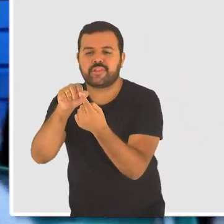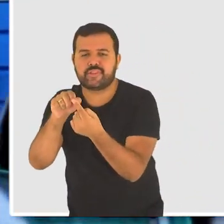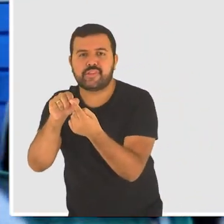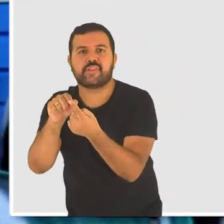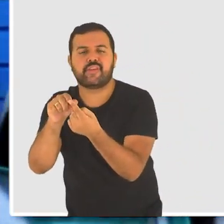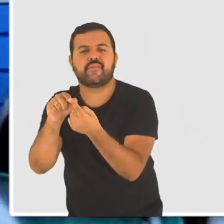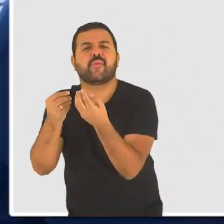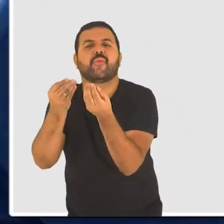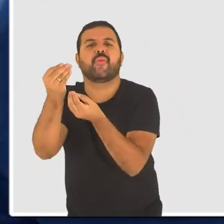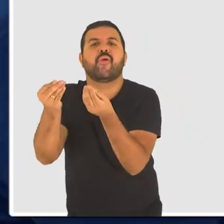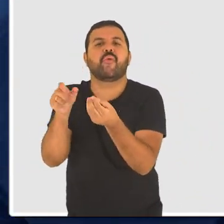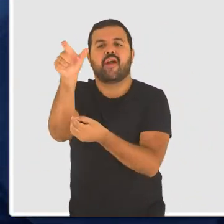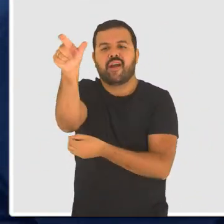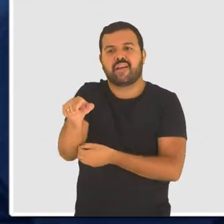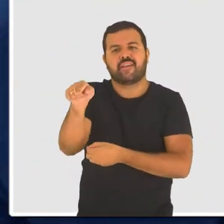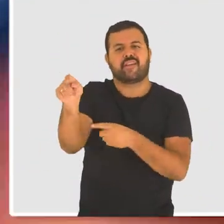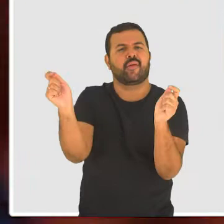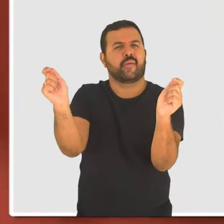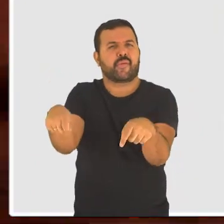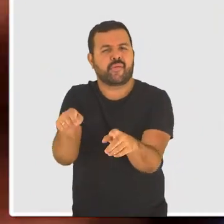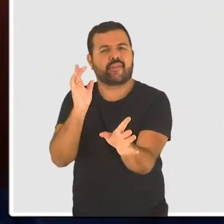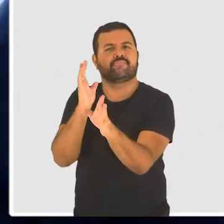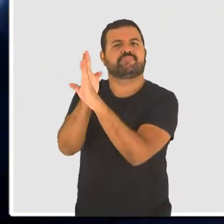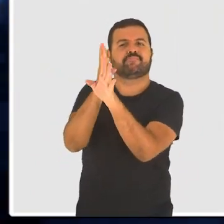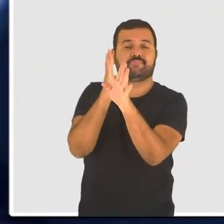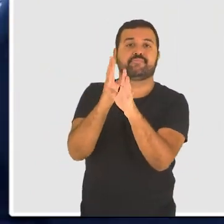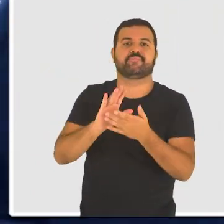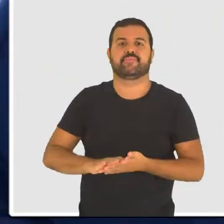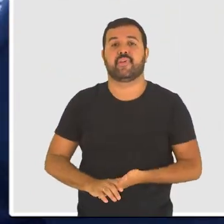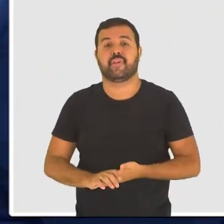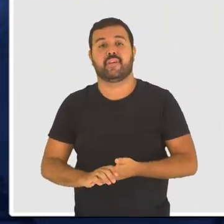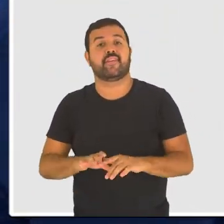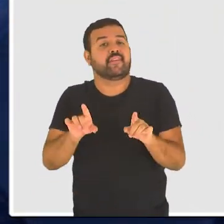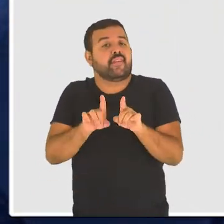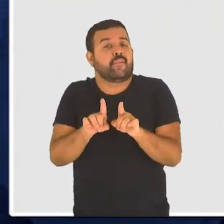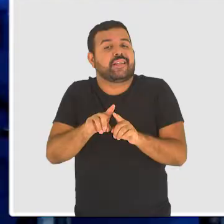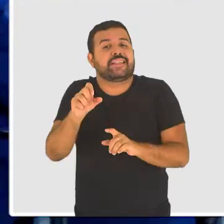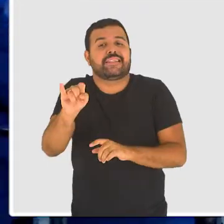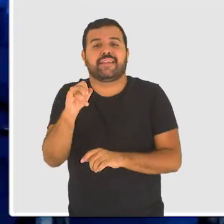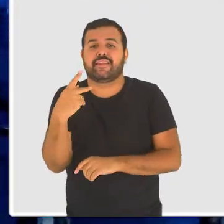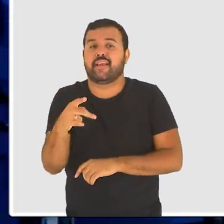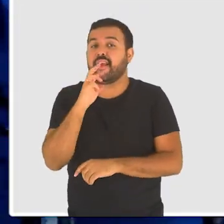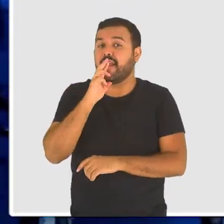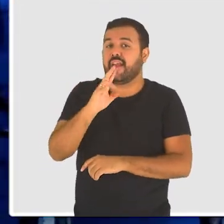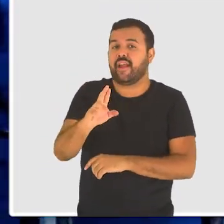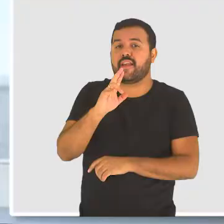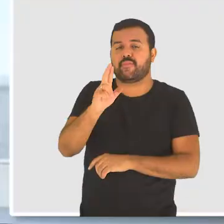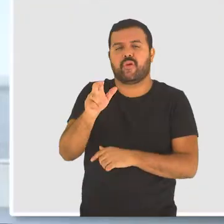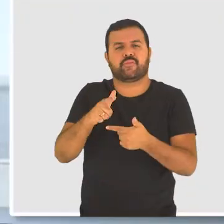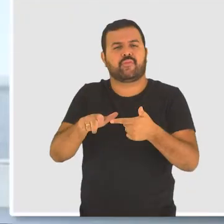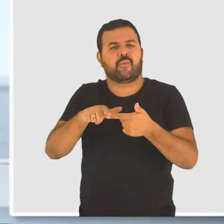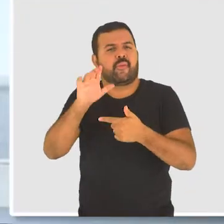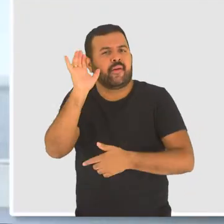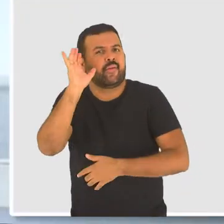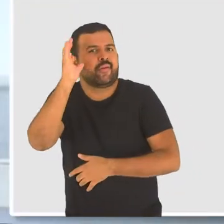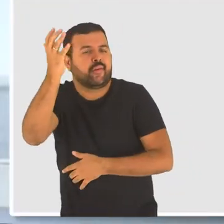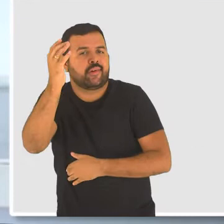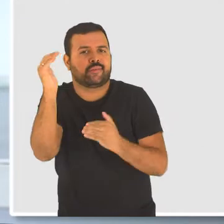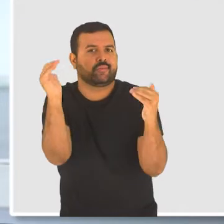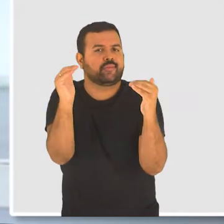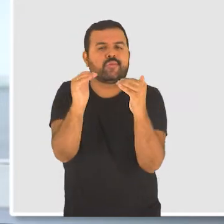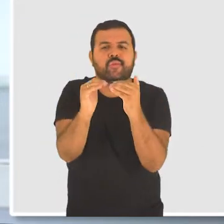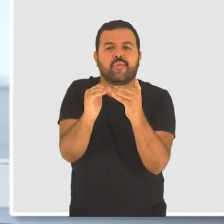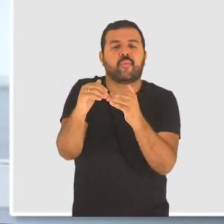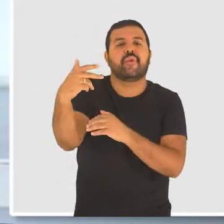quer chegar e, portanto, se o que ele conseguiu como solução se está coerente com tudo